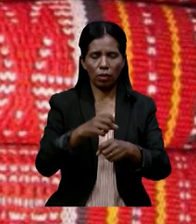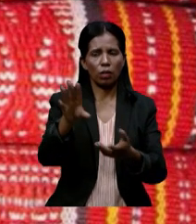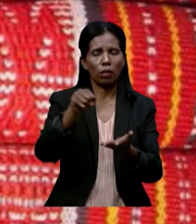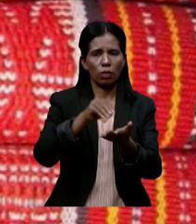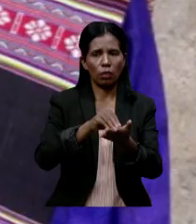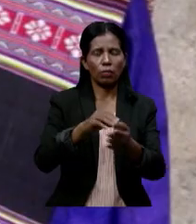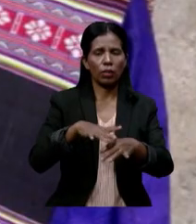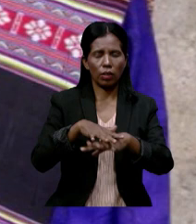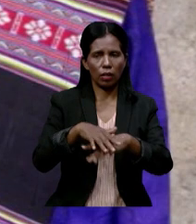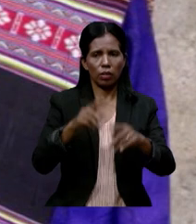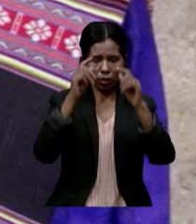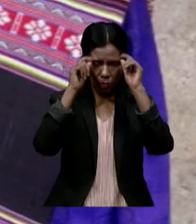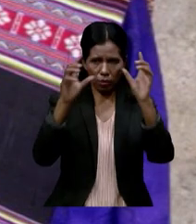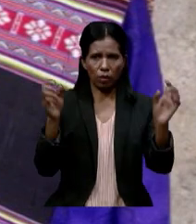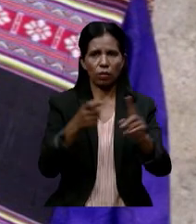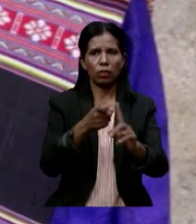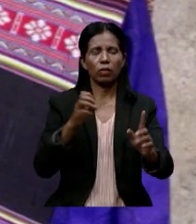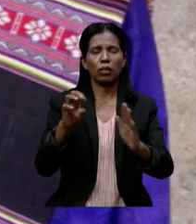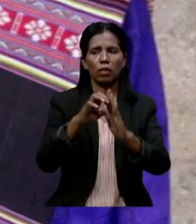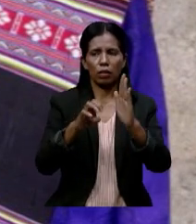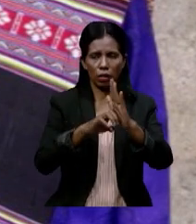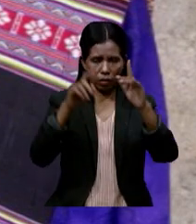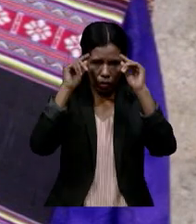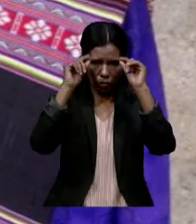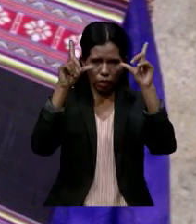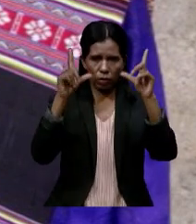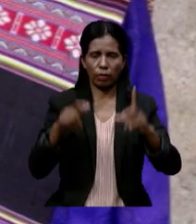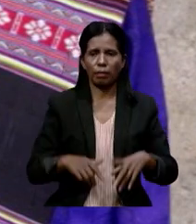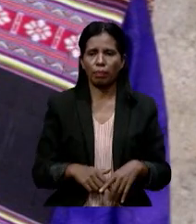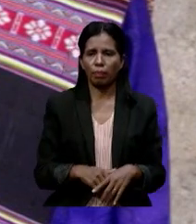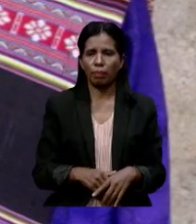Timor sem autorização rumo hus Estado Timor-Leste. Rohima Dias, Zaime dos Santos, GMN.